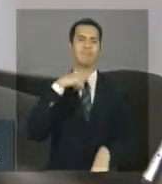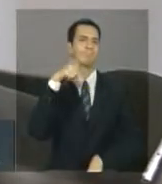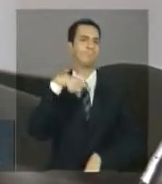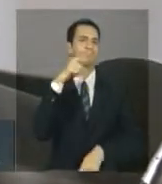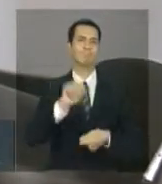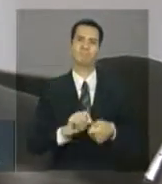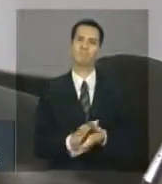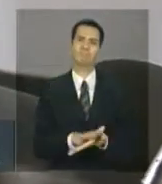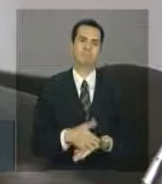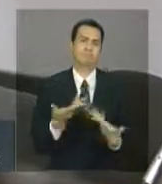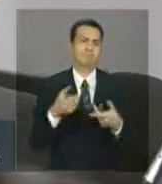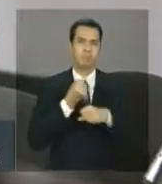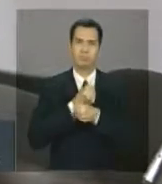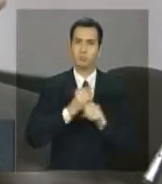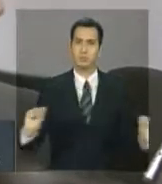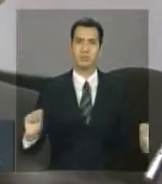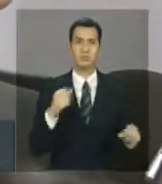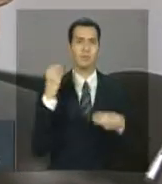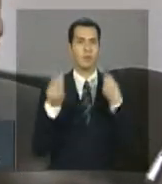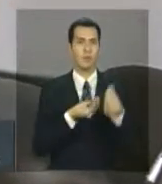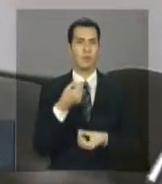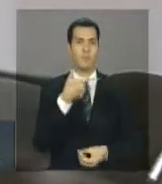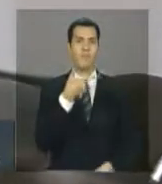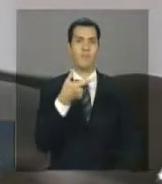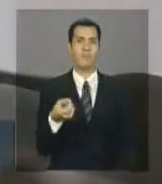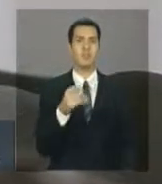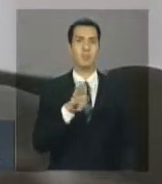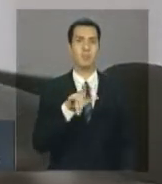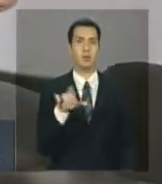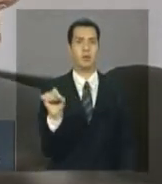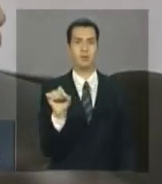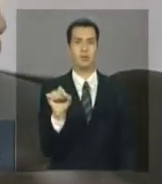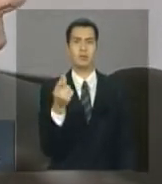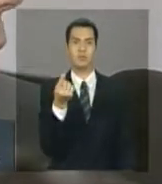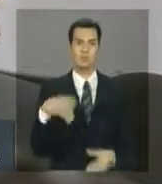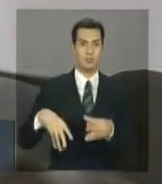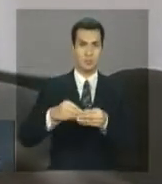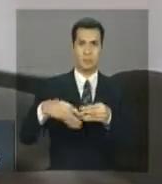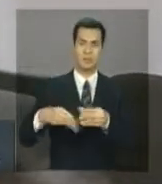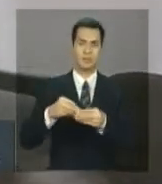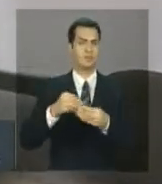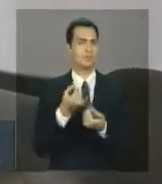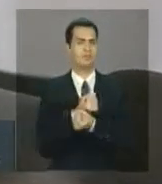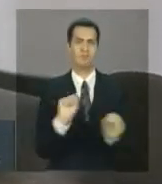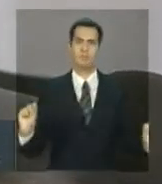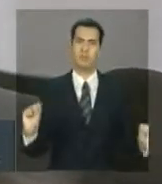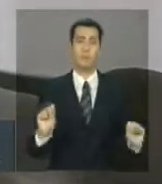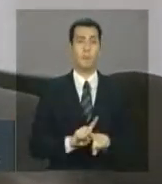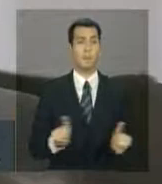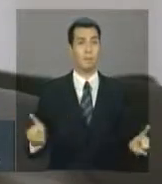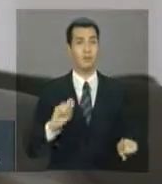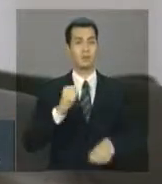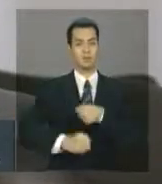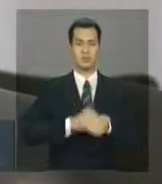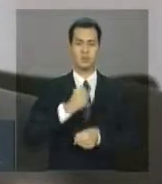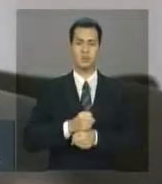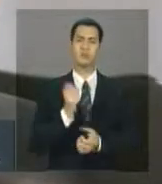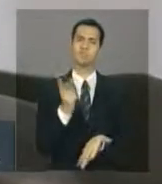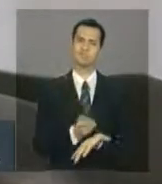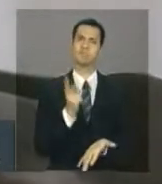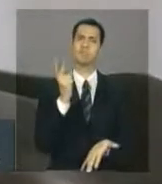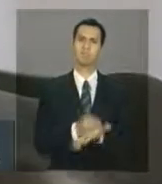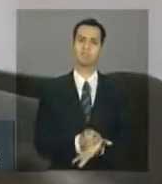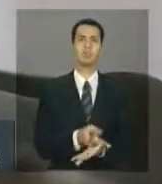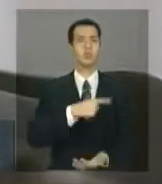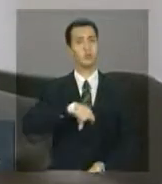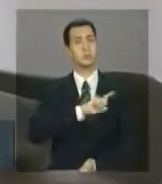você viabilizar 20 bilhões de emendas. Mas todo ano nós viabilizamos um volume razoável de emendas que